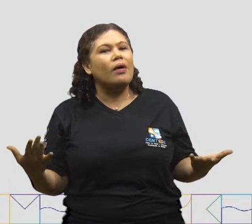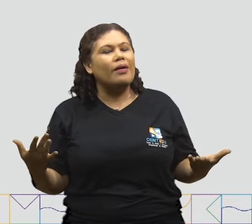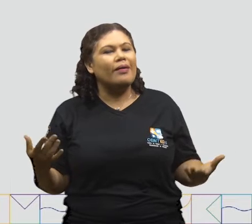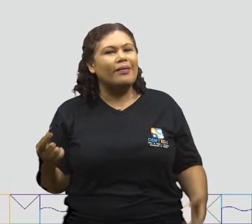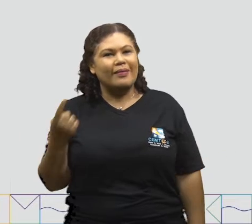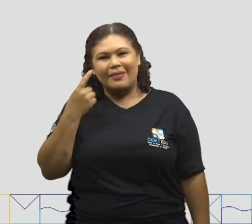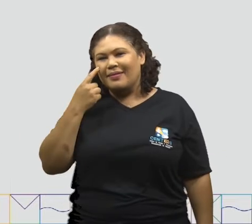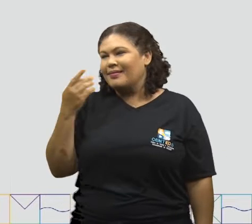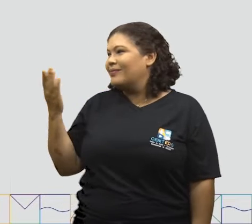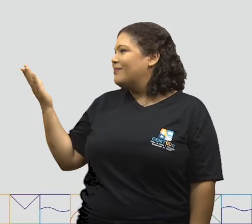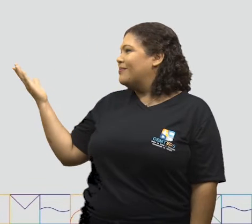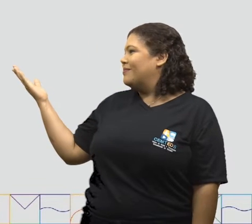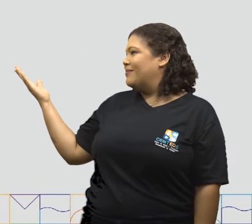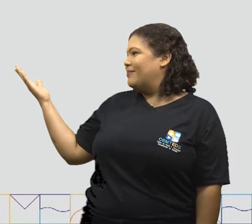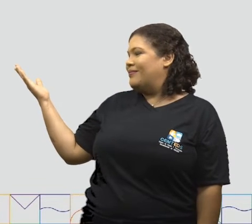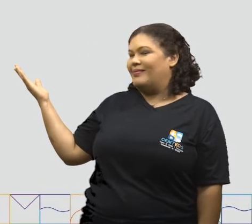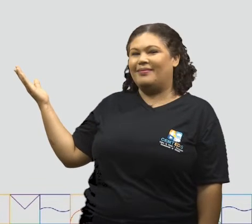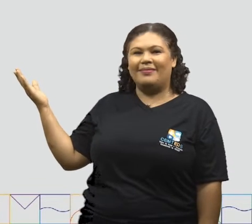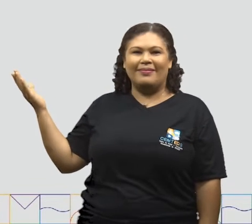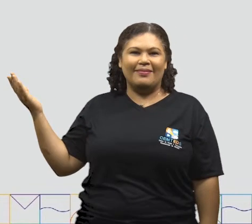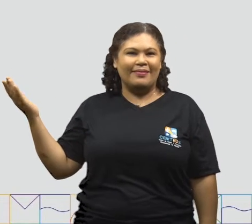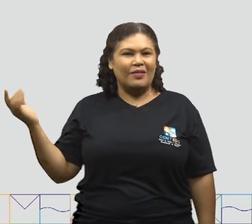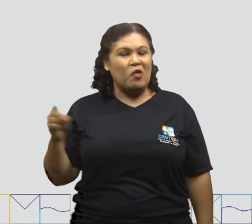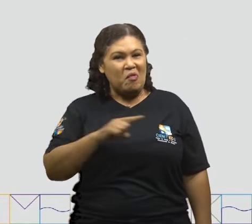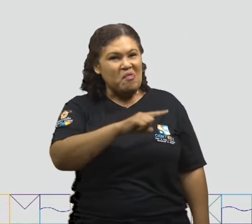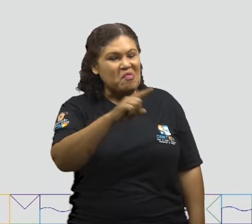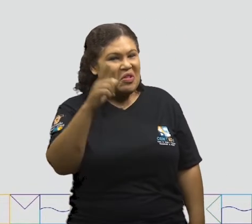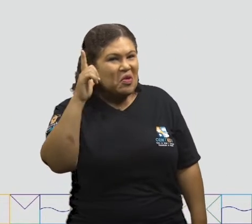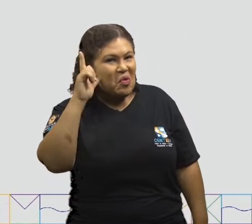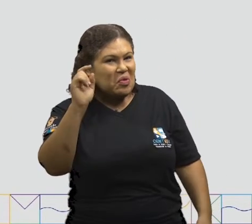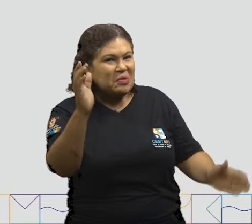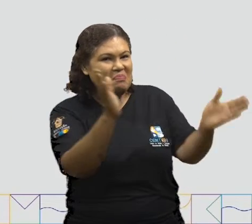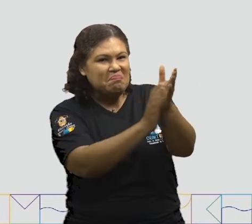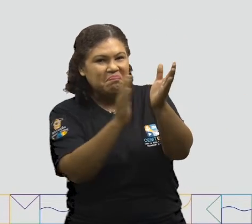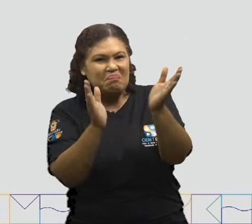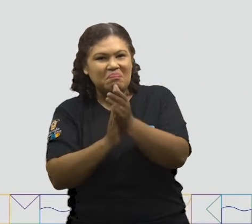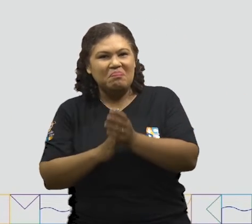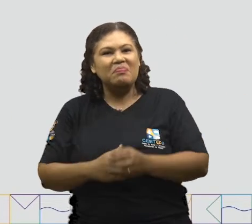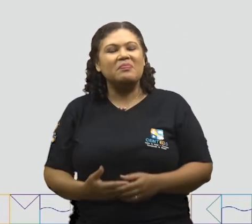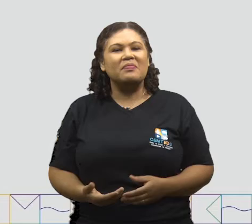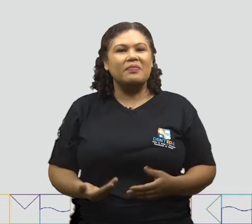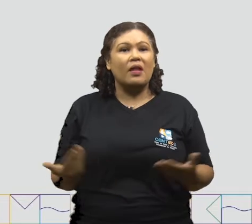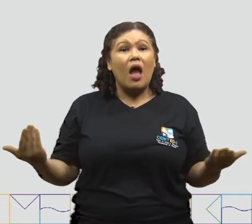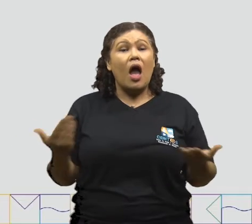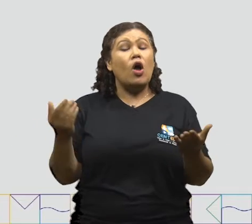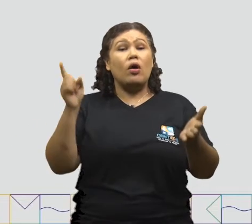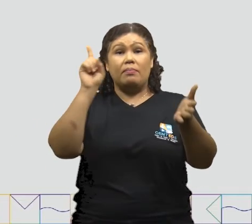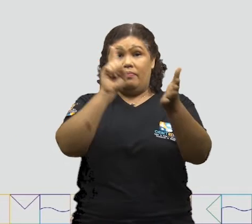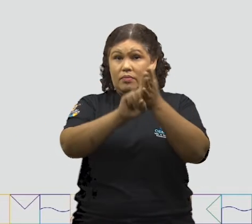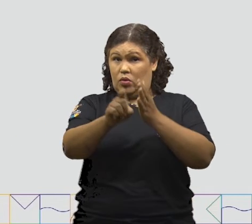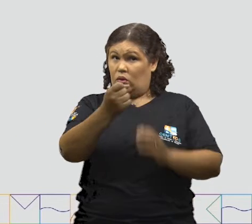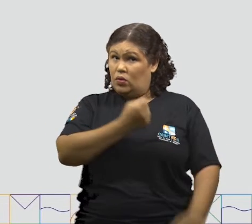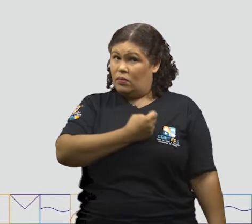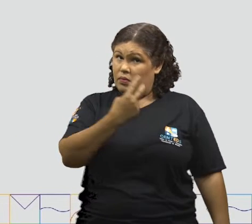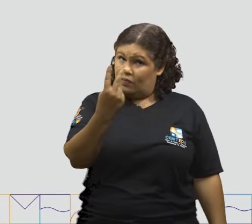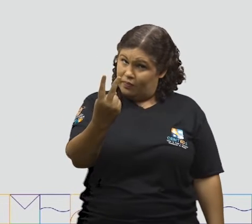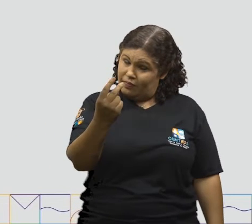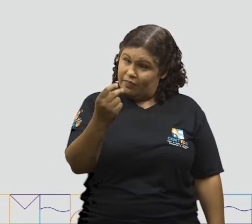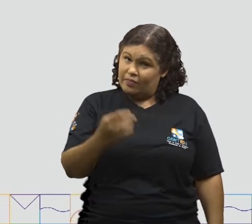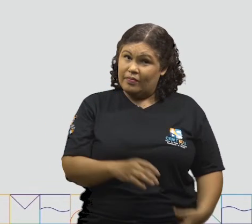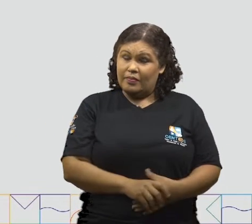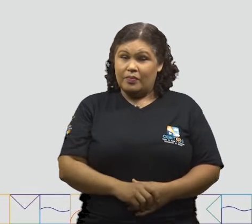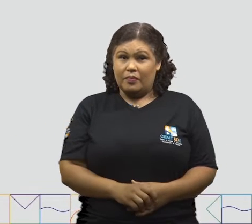ela é letrinha A. Você arrasou, hein? Vamos agora para a atividade